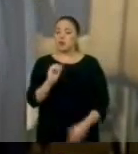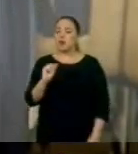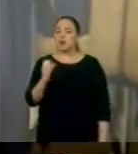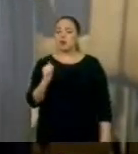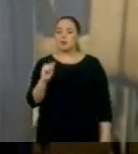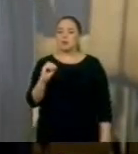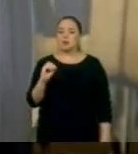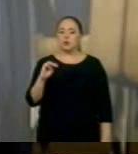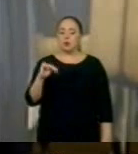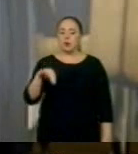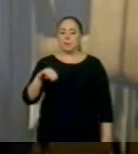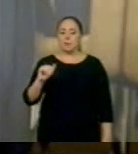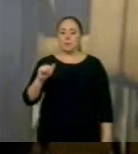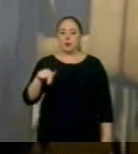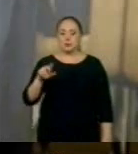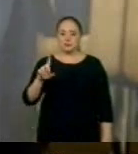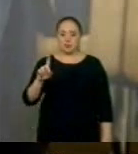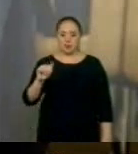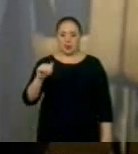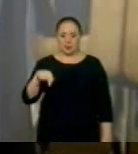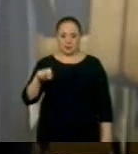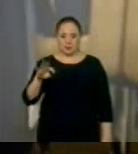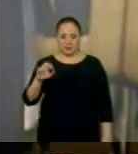um mandamento que não foi cumprido